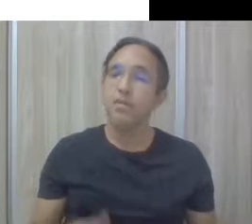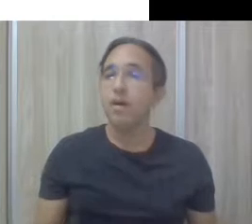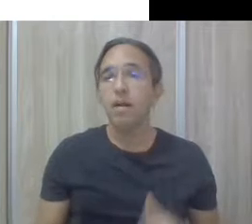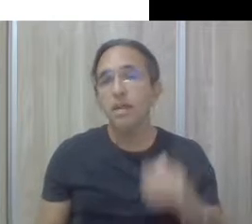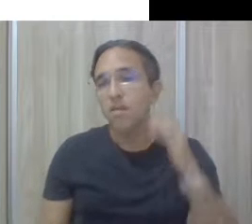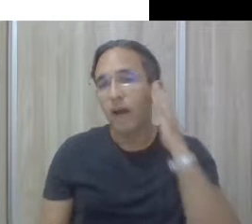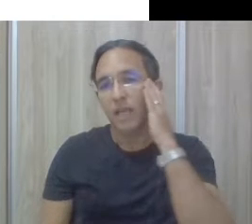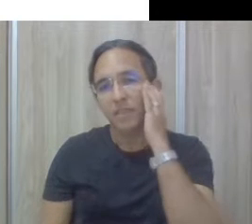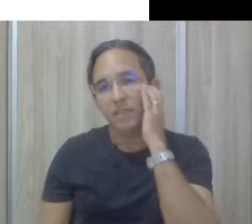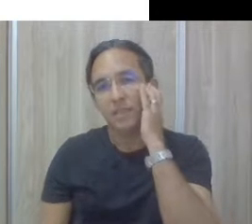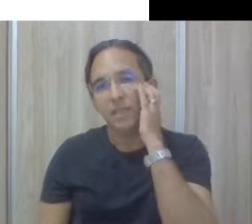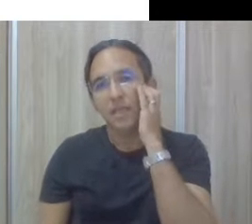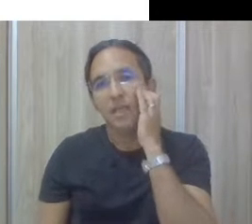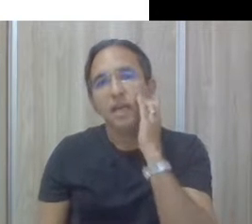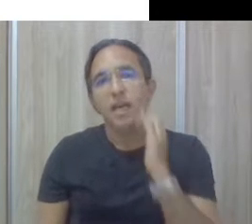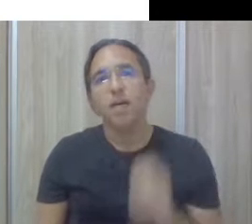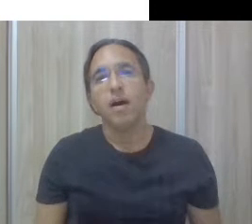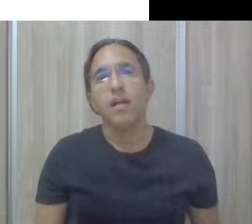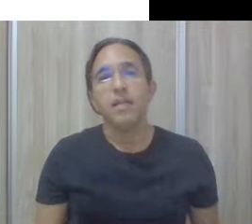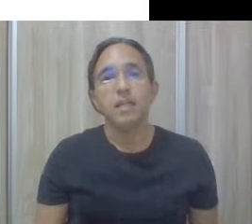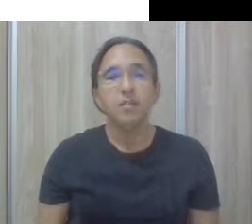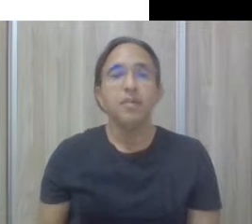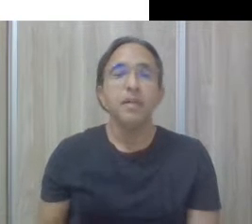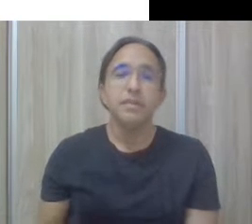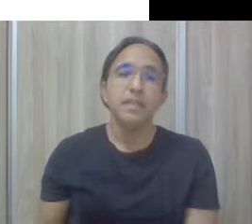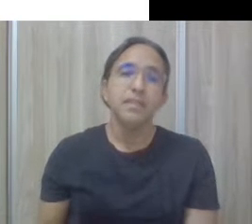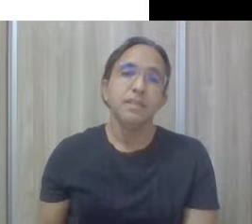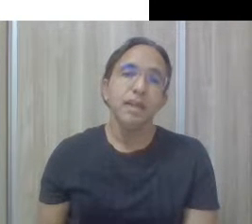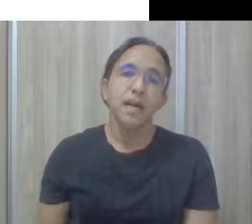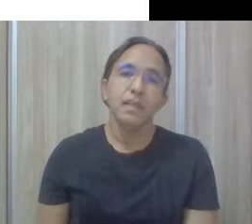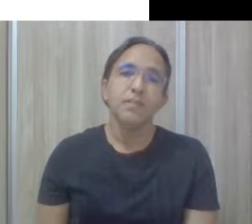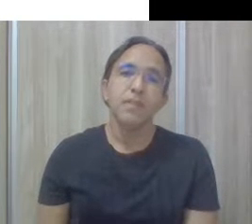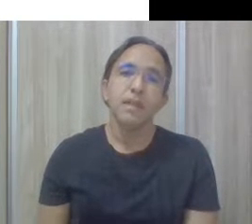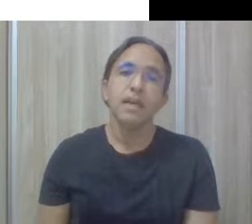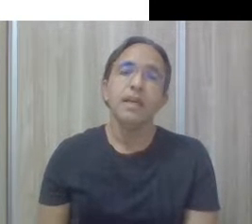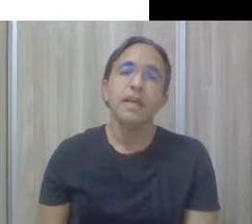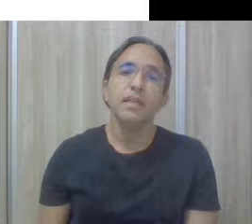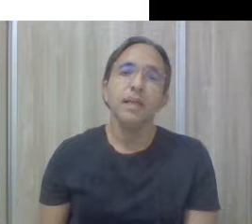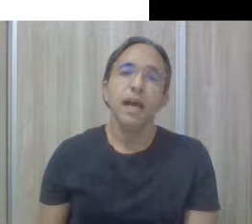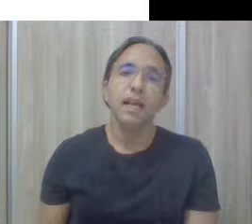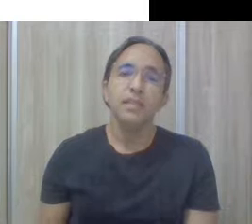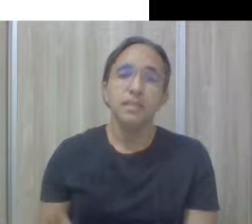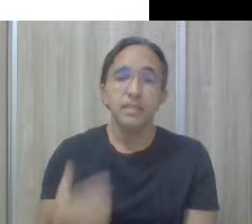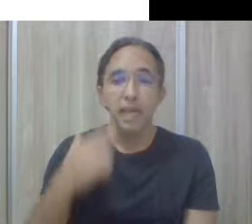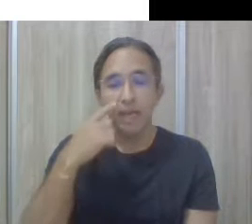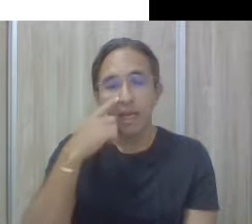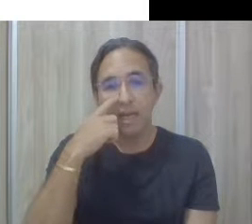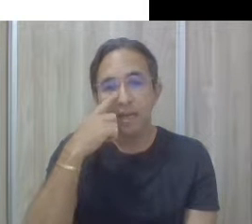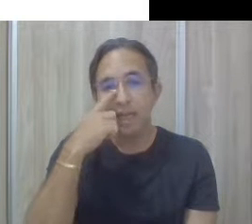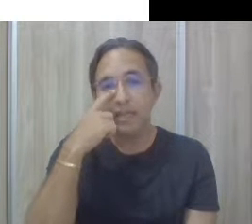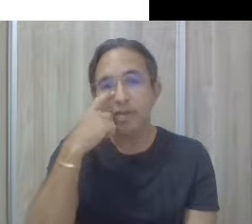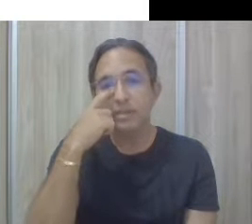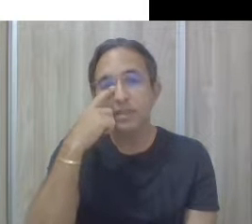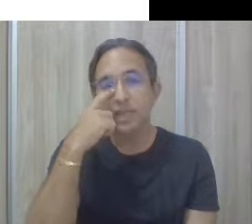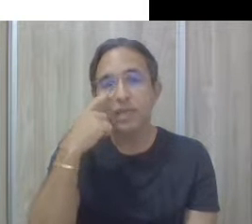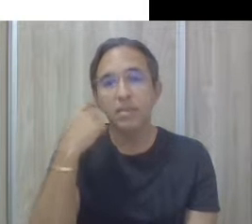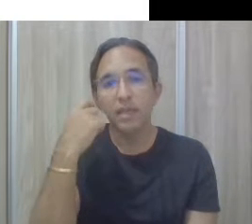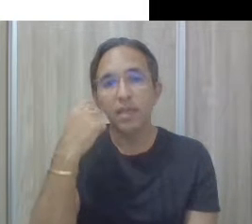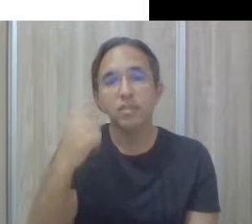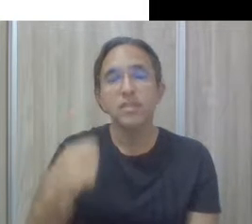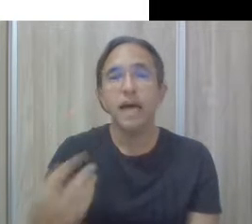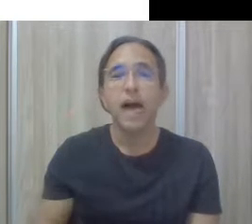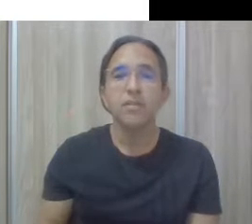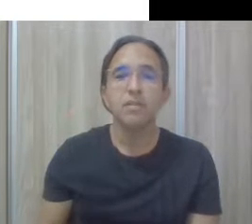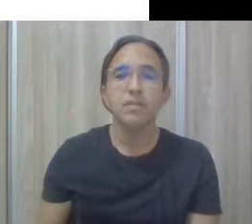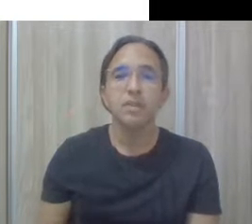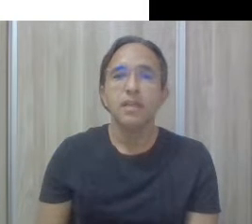Libras não é uma linguagem, é uma língua brasileira de sinais. Além disso, a lei dá o direito, né,